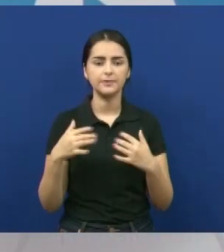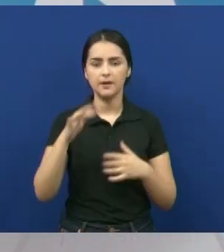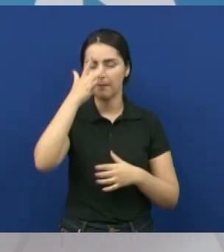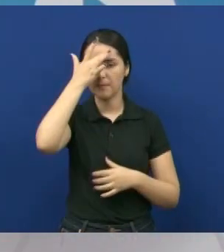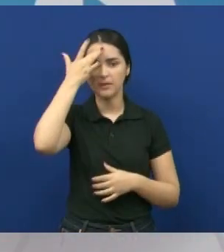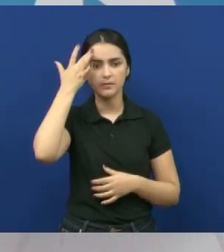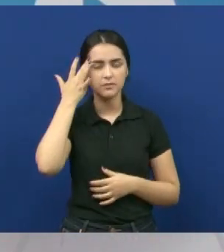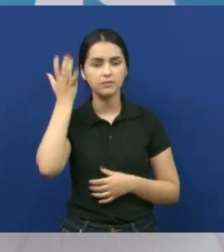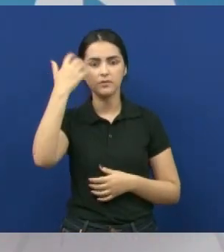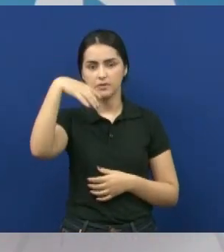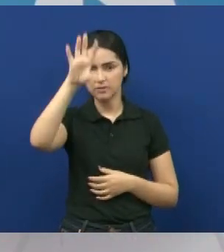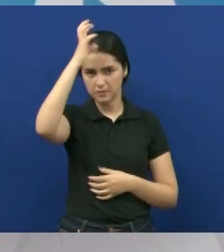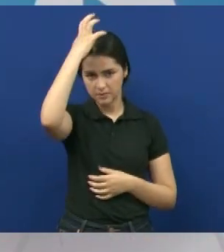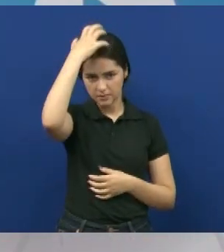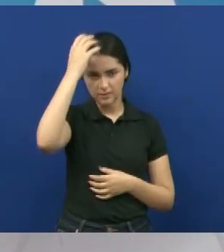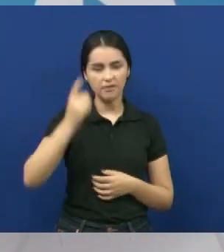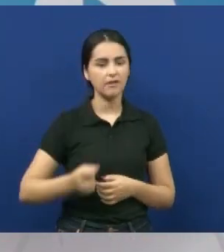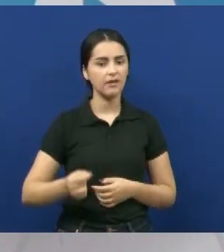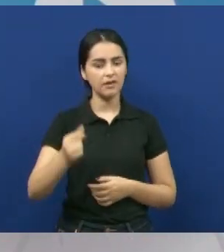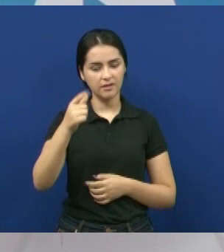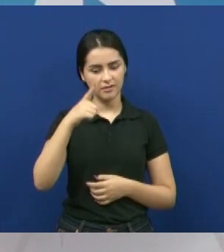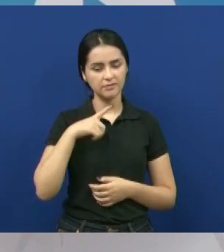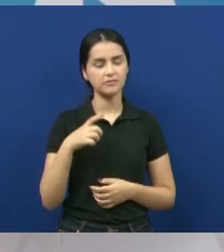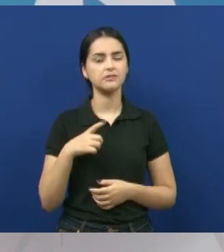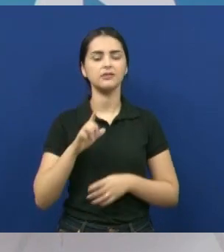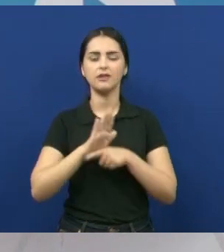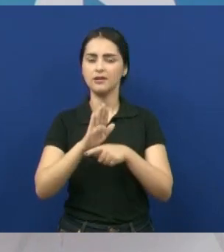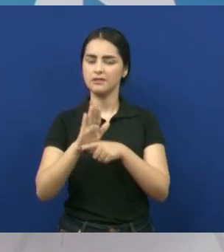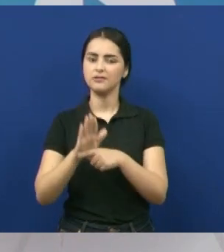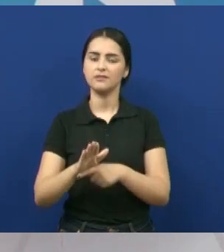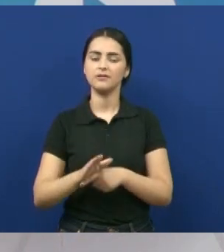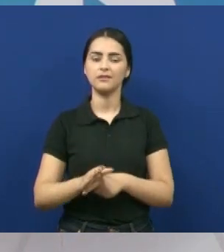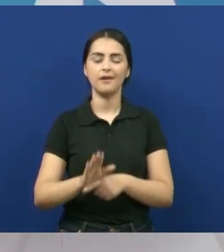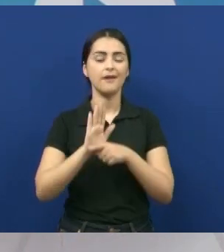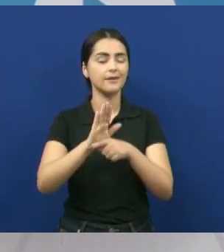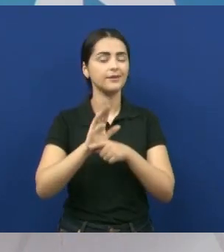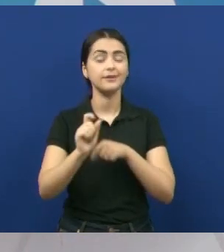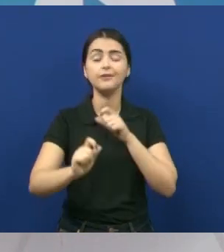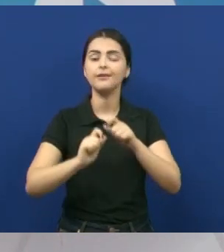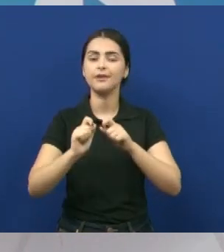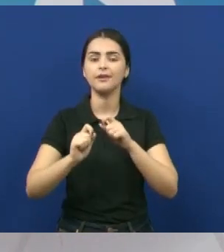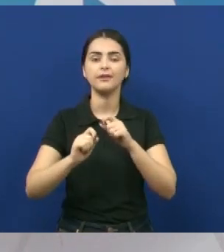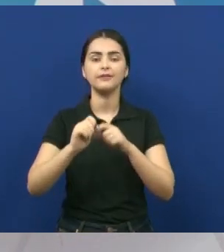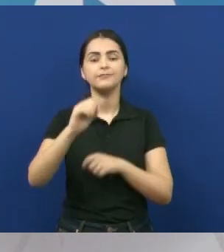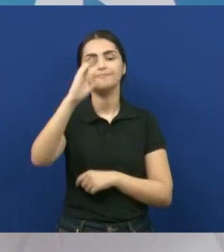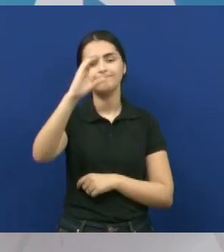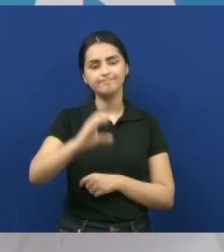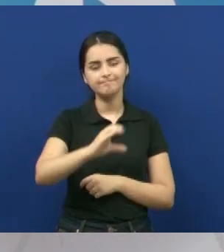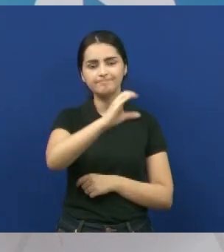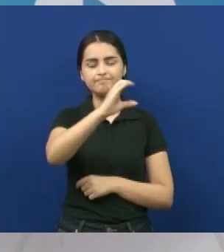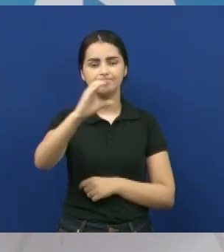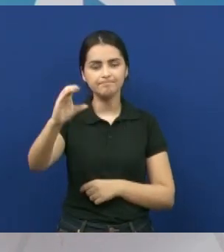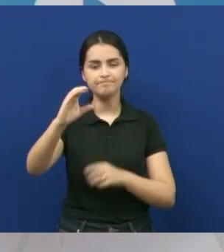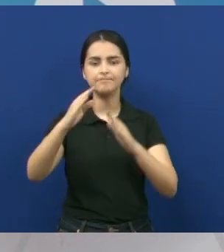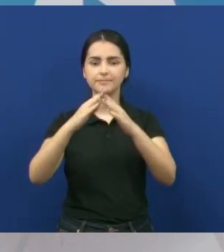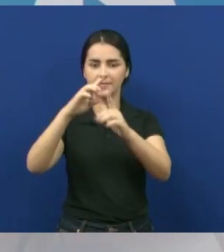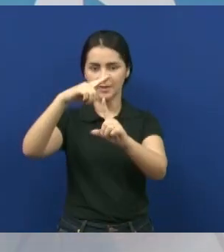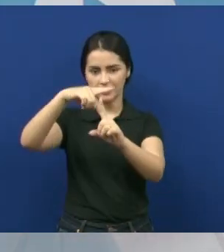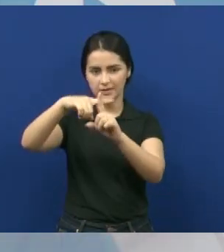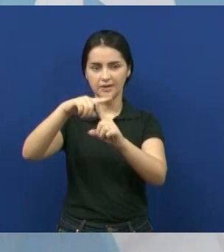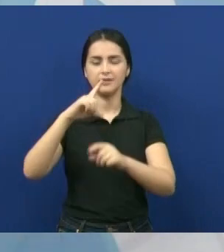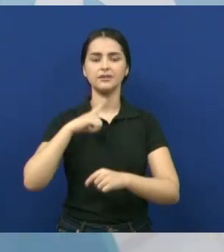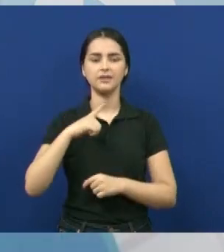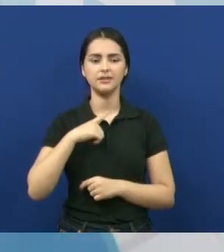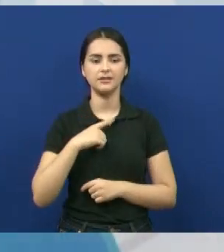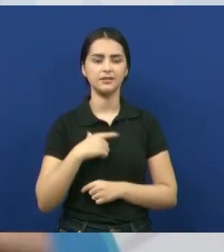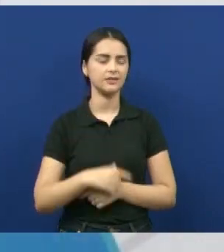nobreza tinha os privilégios, aliado que a igreja também, que tinha privilégios, ela